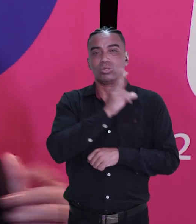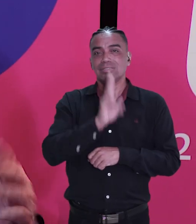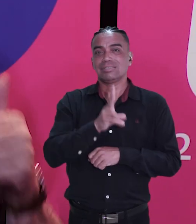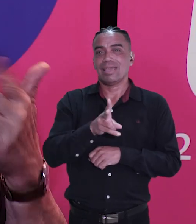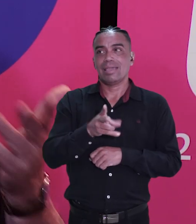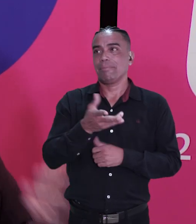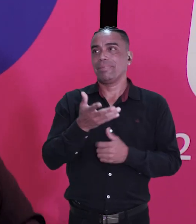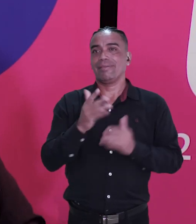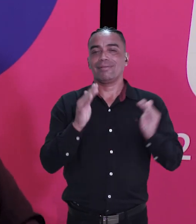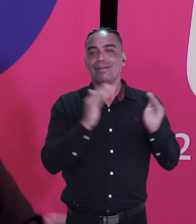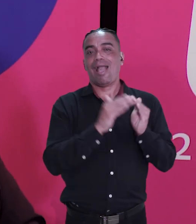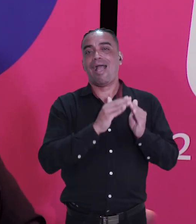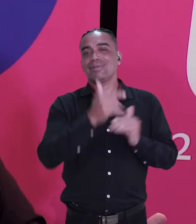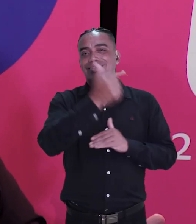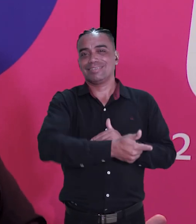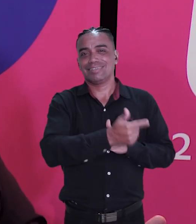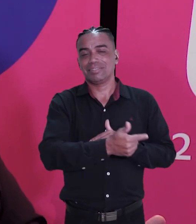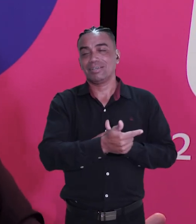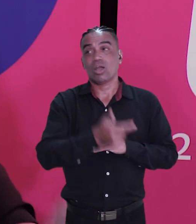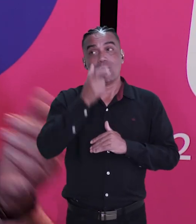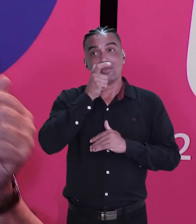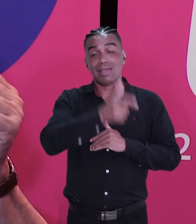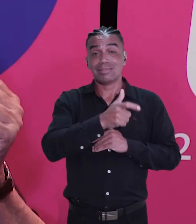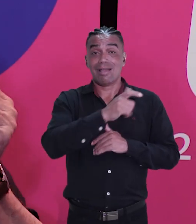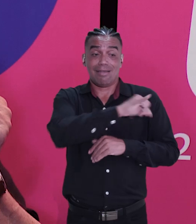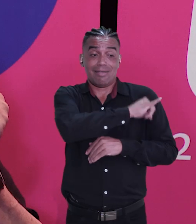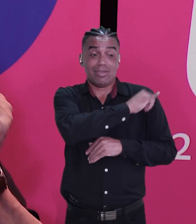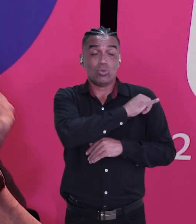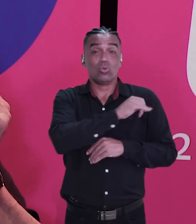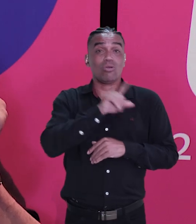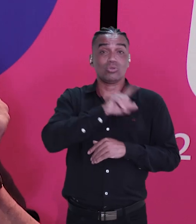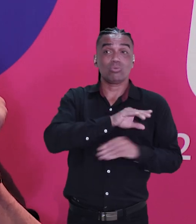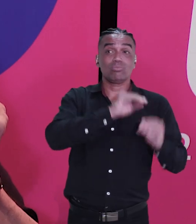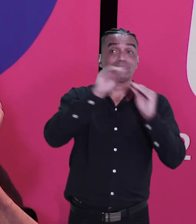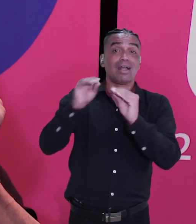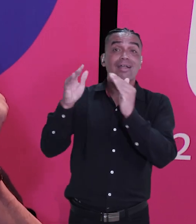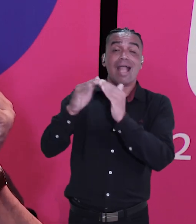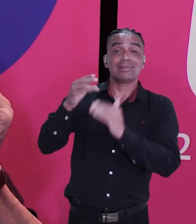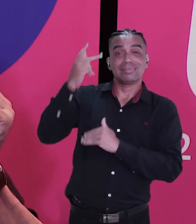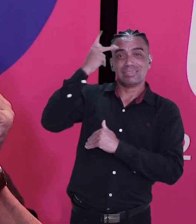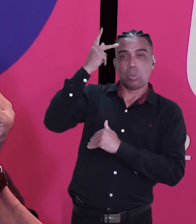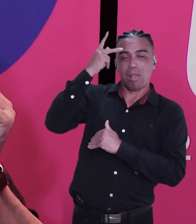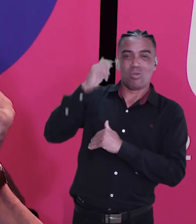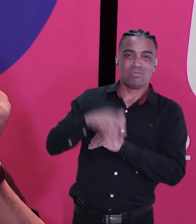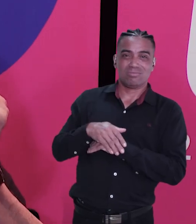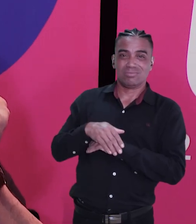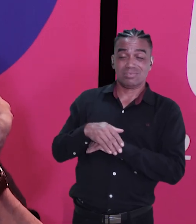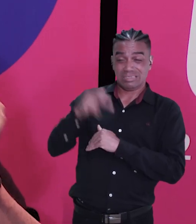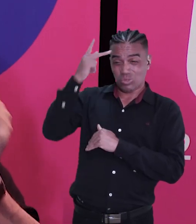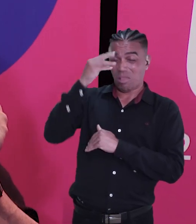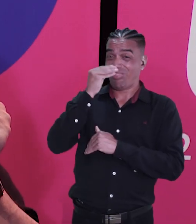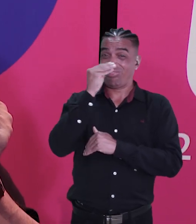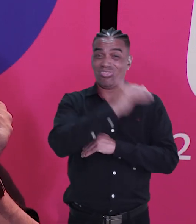o Rio, para mim, sempre foi uma segunda natureza, evidentemente. Agora, eu comecei a me interessar mais pelo Rio quando eu morei em São Paulo. Eu